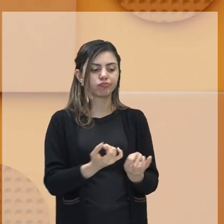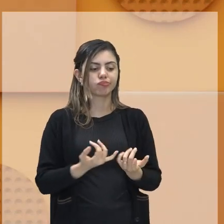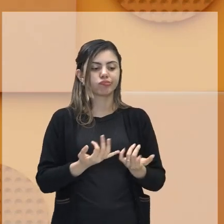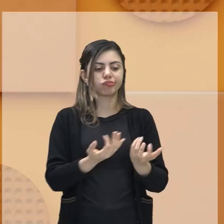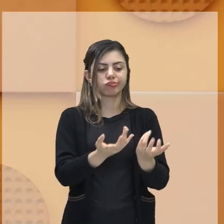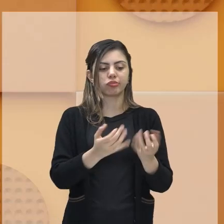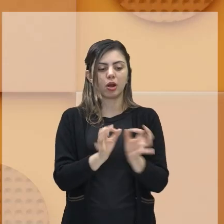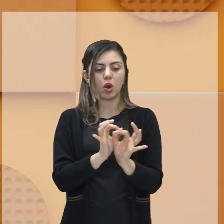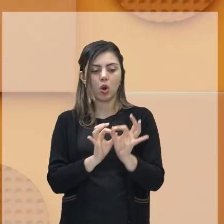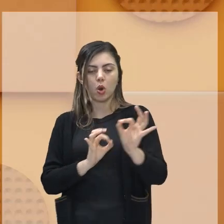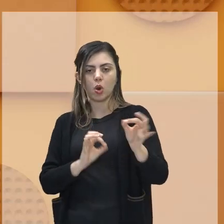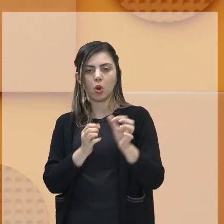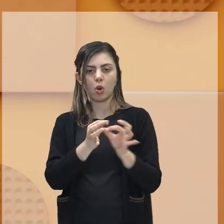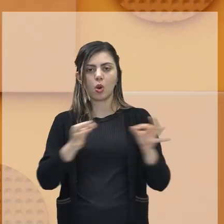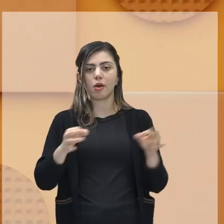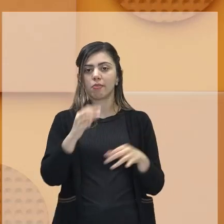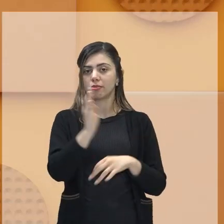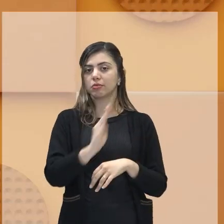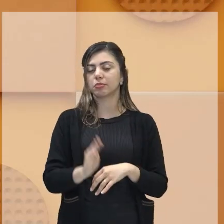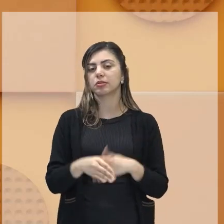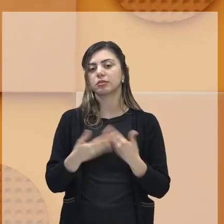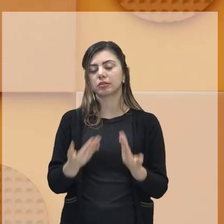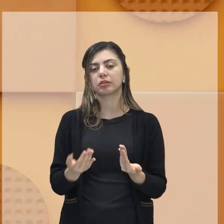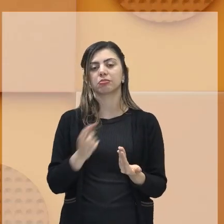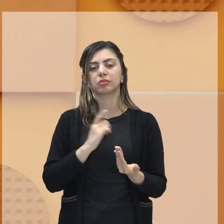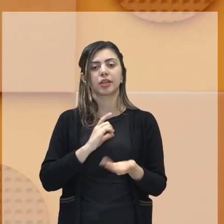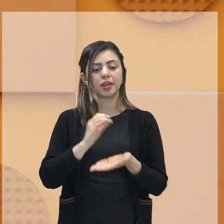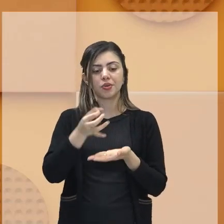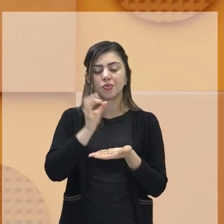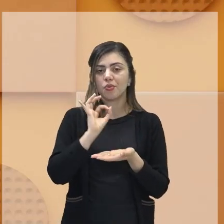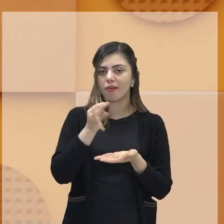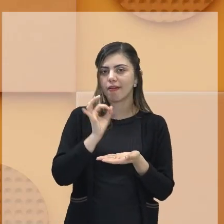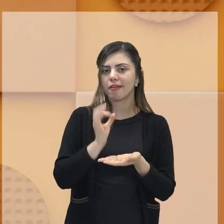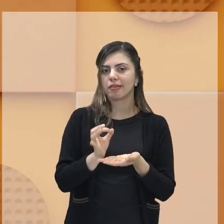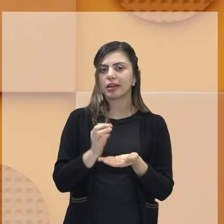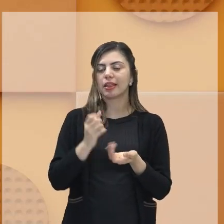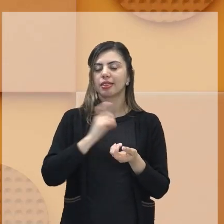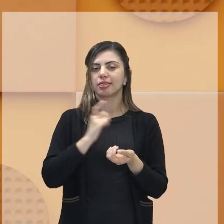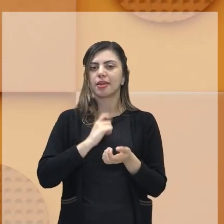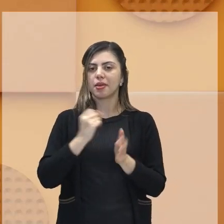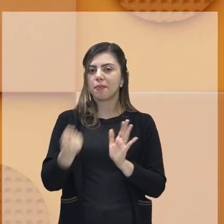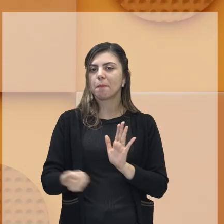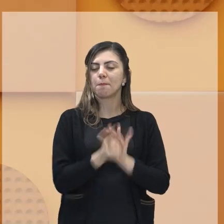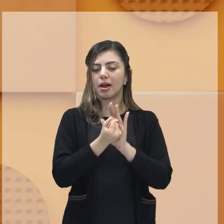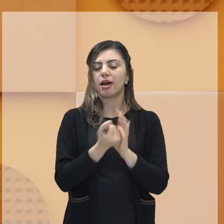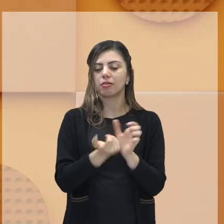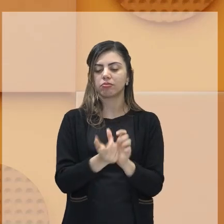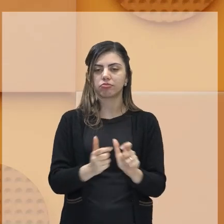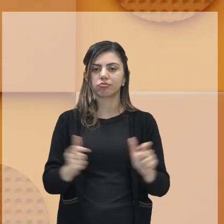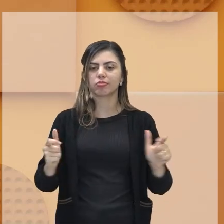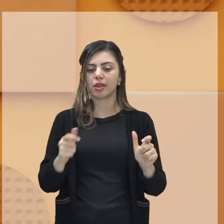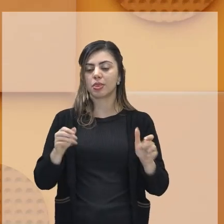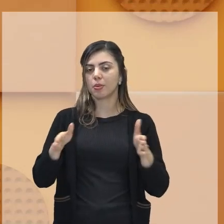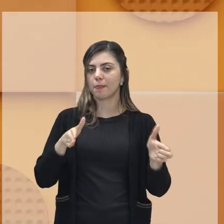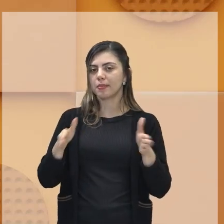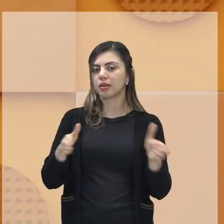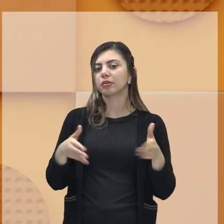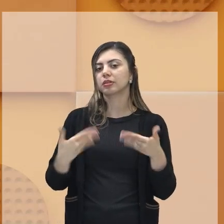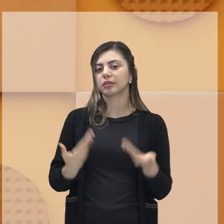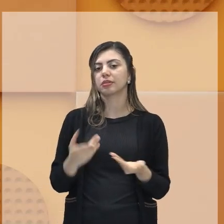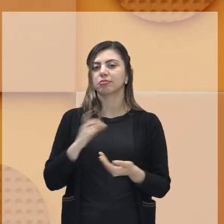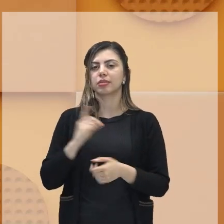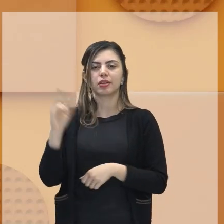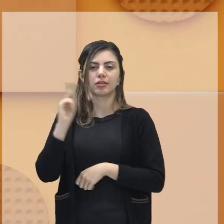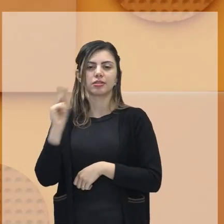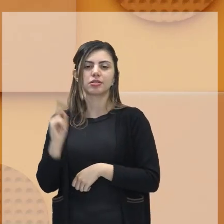de café no Brasil. Então a economia cafeeira vai se consolidando e se destacando cada vez mais naquele momento onde muitos historiadores,